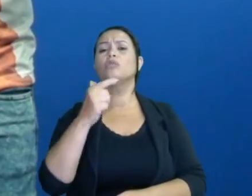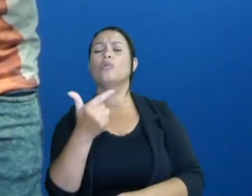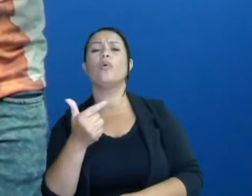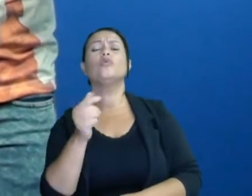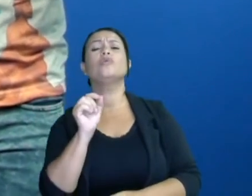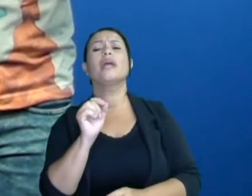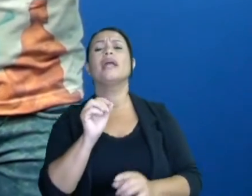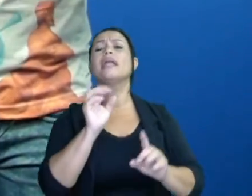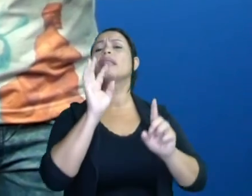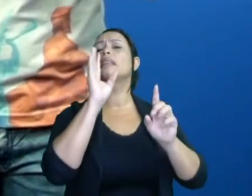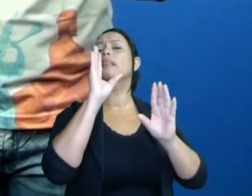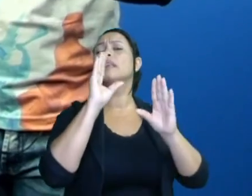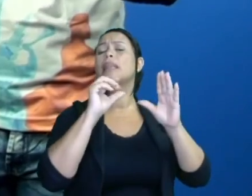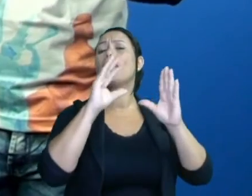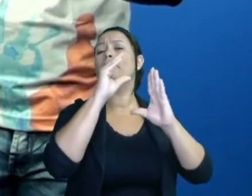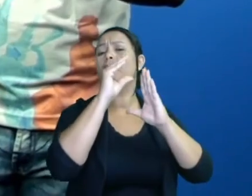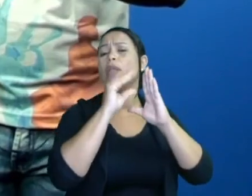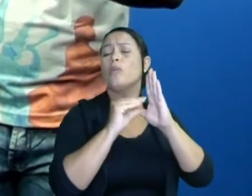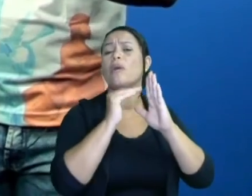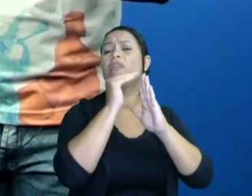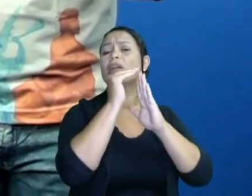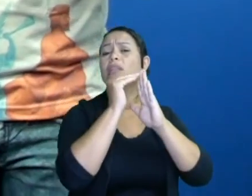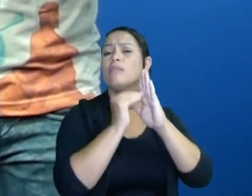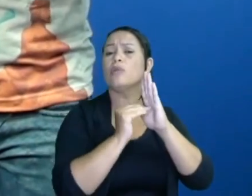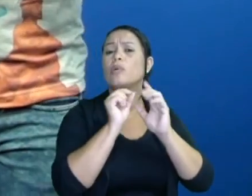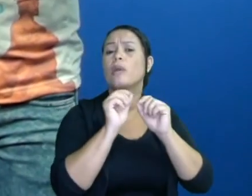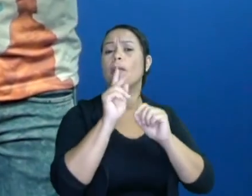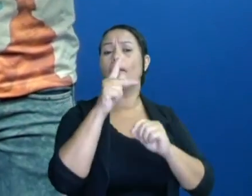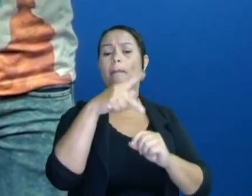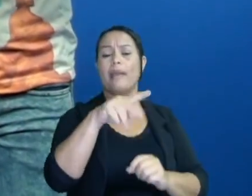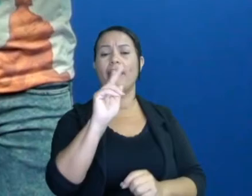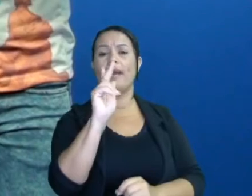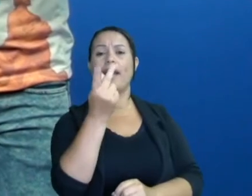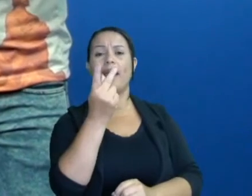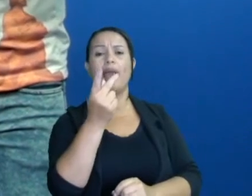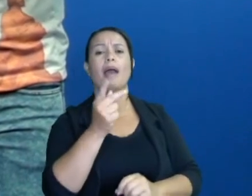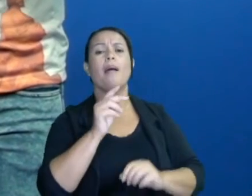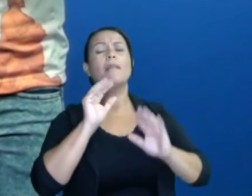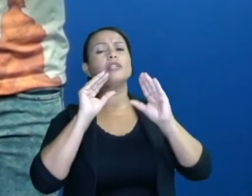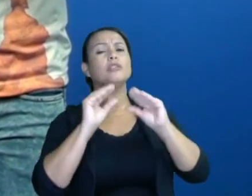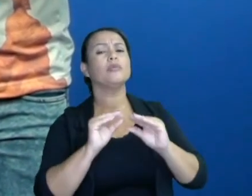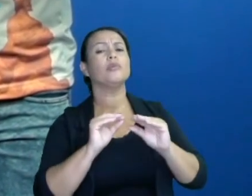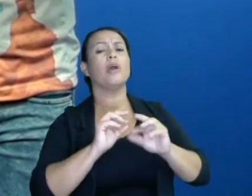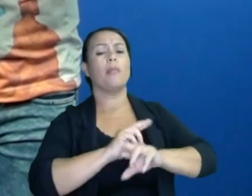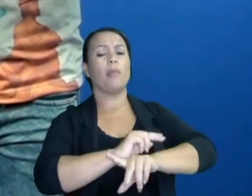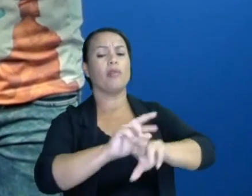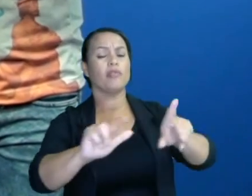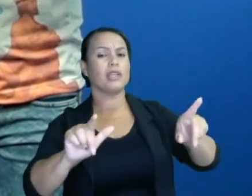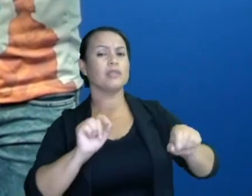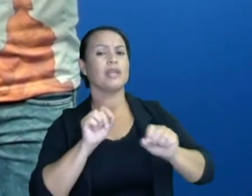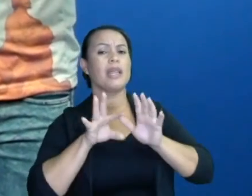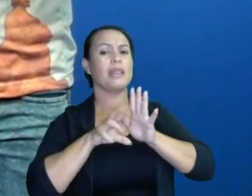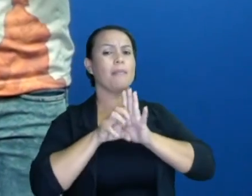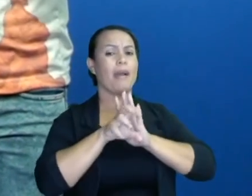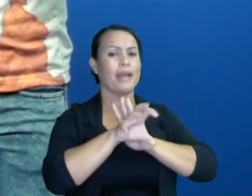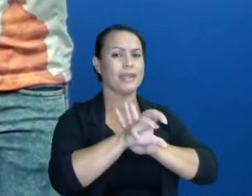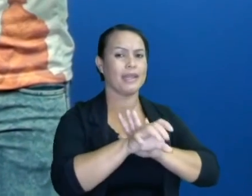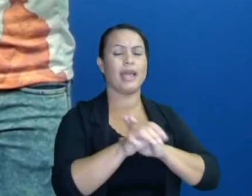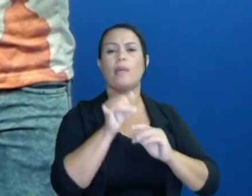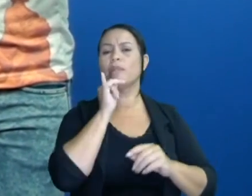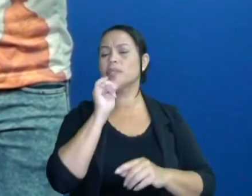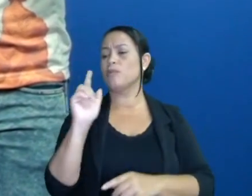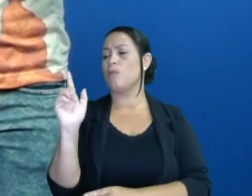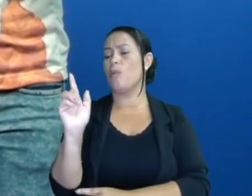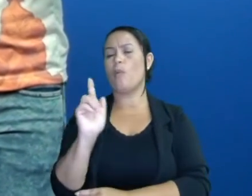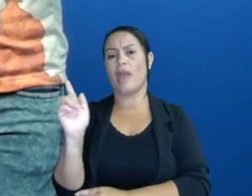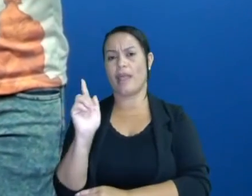o pH, deixá-lo um pouco mais ácido, para prevenir a proliferação de bactérias naquele ambiente. Também é um gás